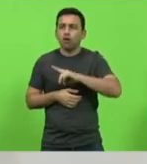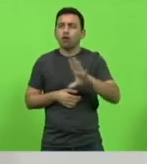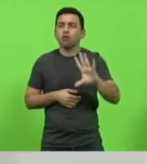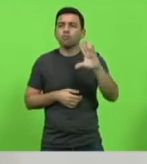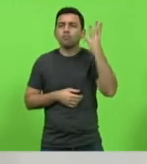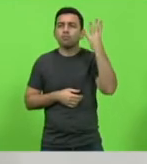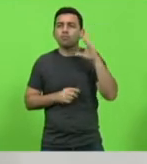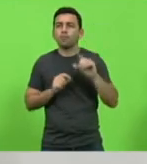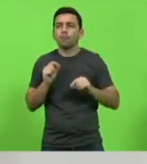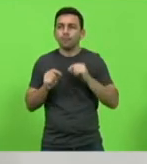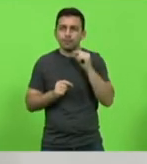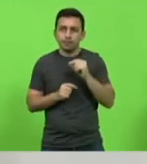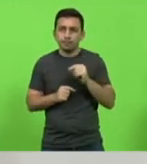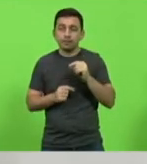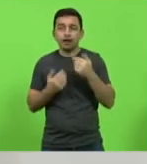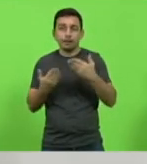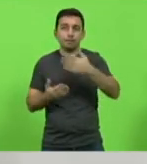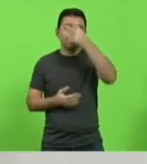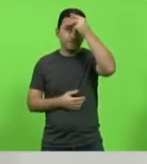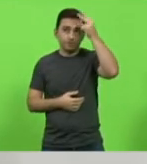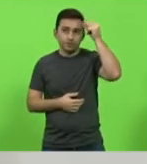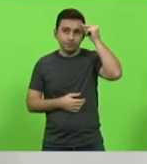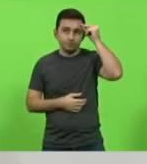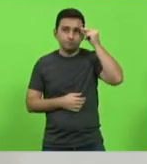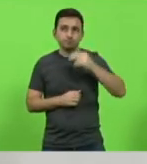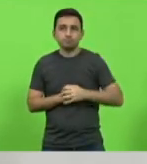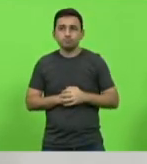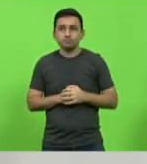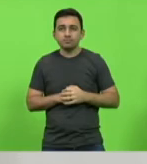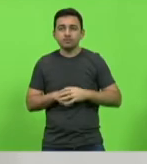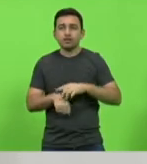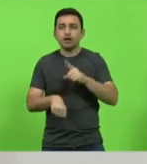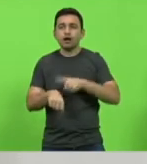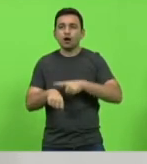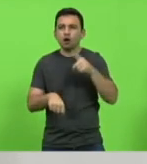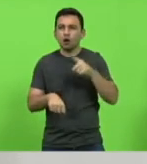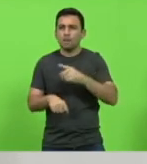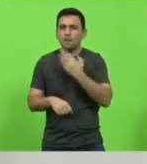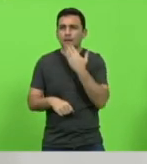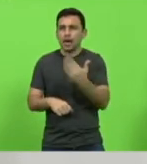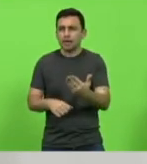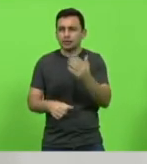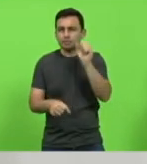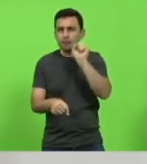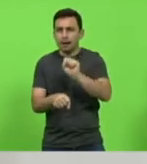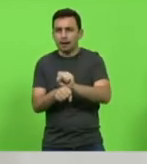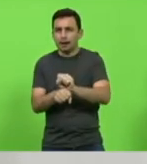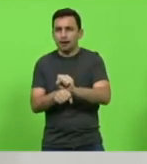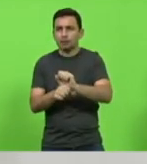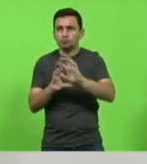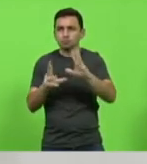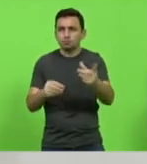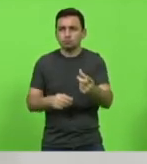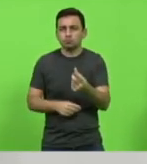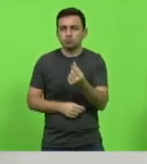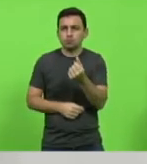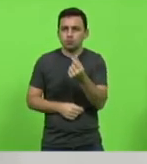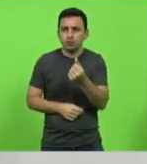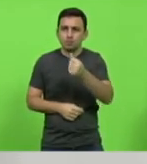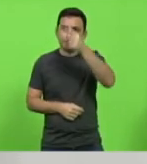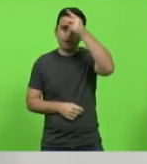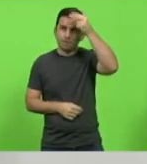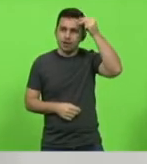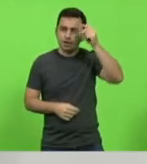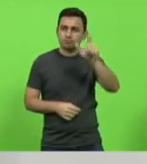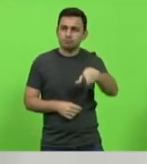uma prefeitura e imediatamente se pede bloqueio de bens do prefeito investigação aí